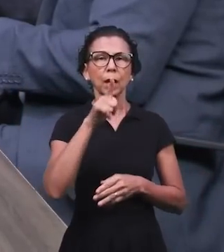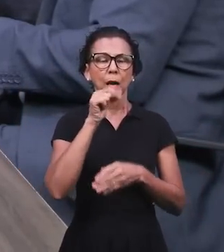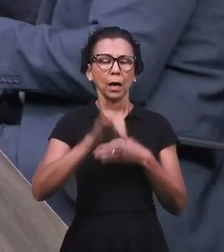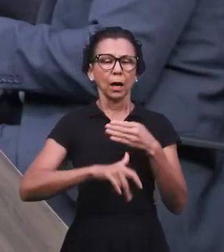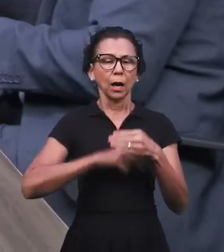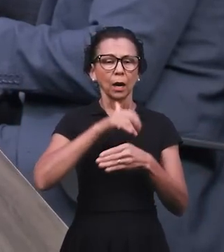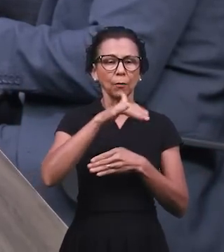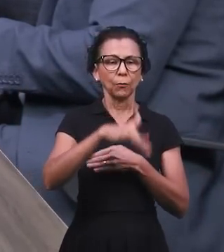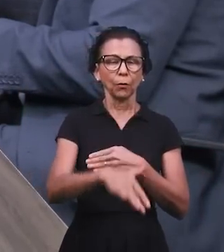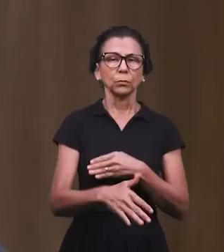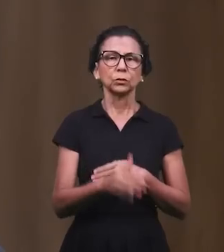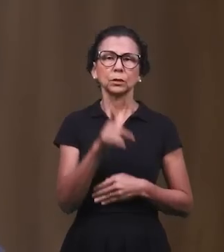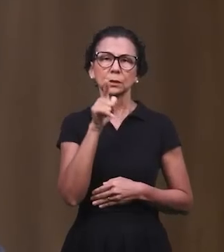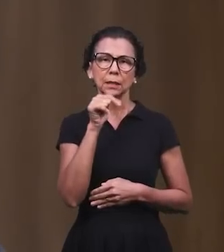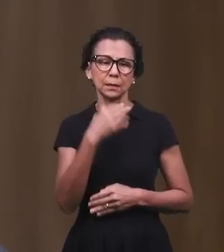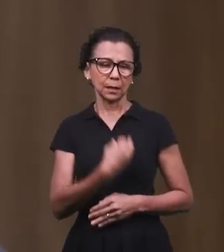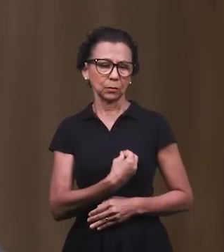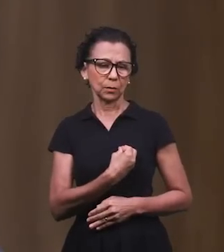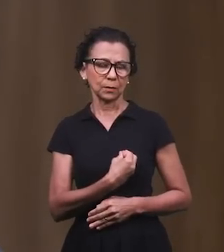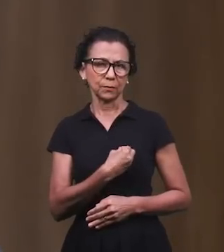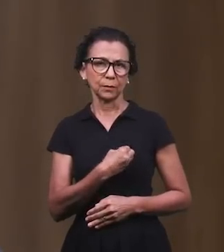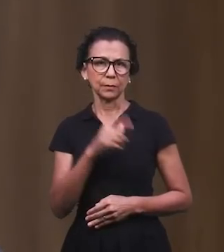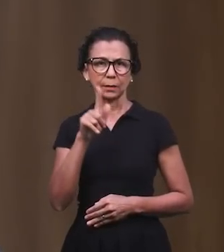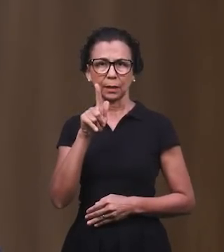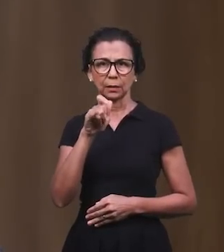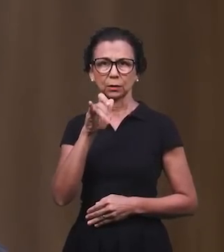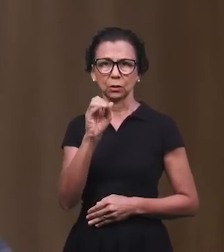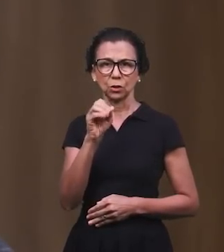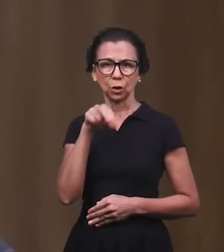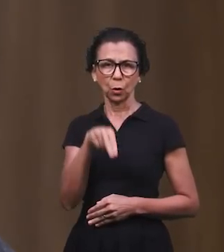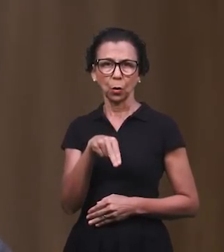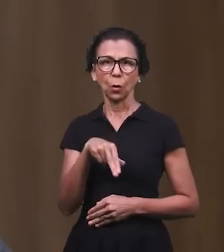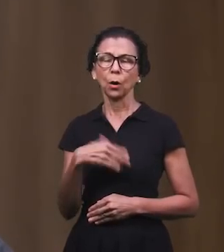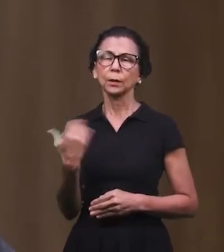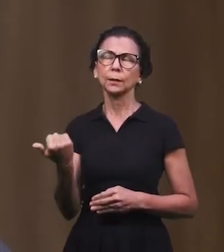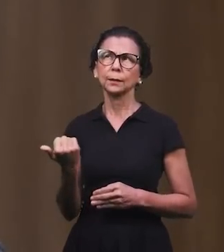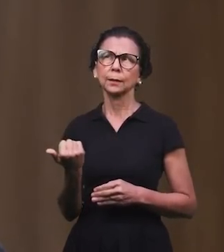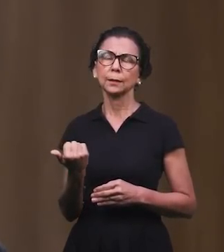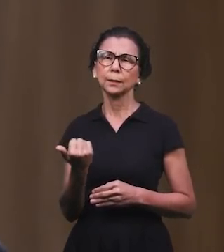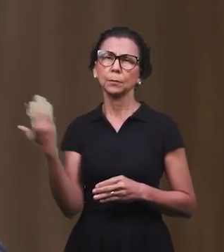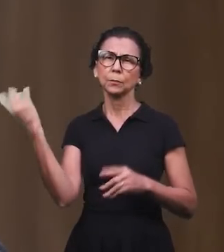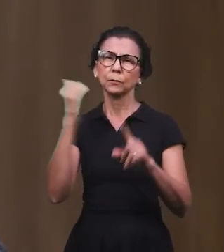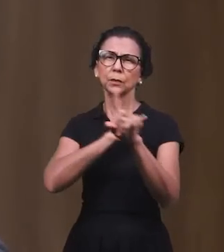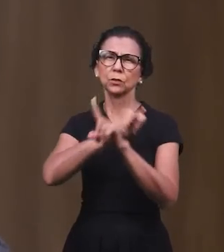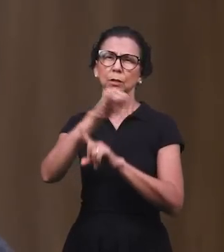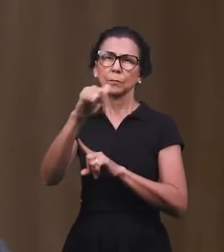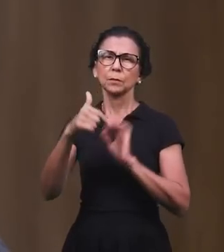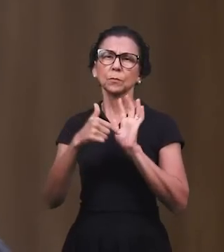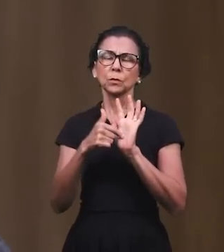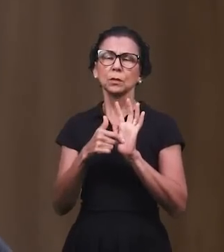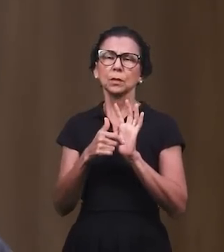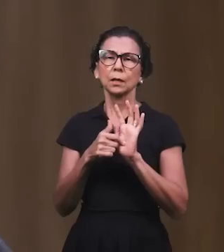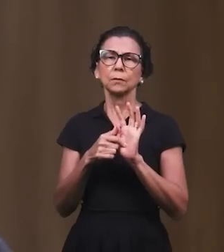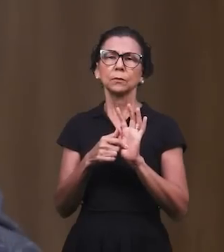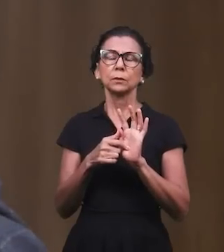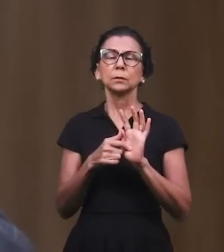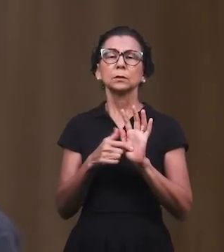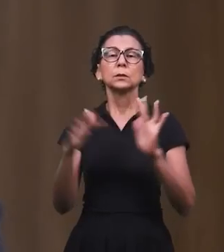já profeticamente apontando para Jesus. Glória a Deus. E aquele momento ali, da fonte de